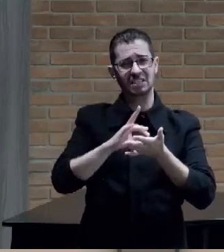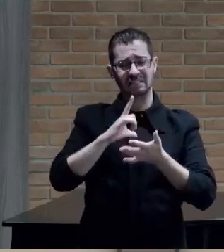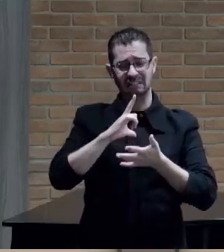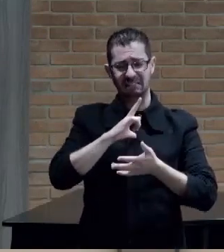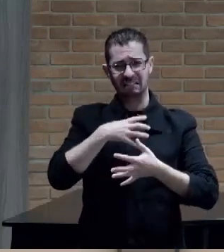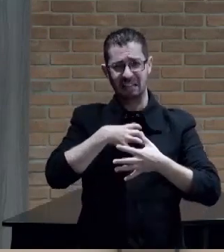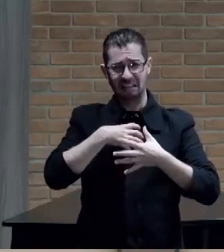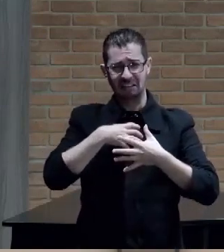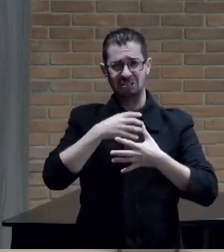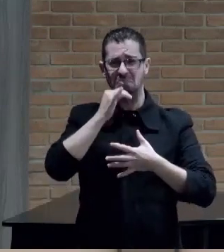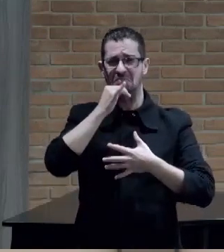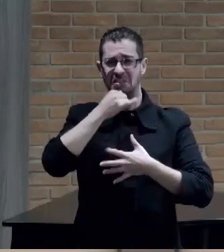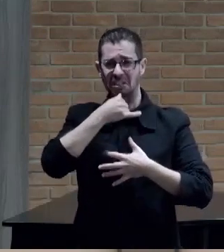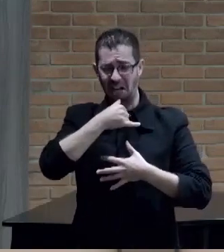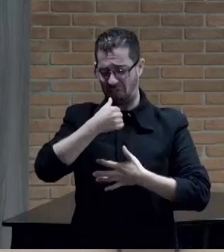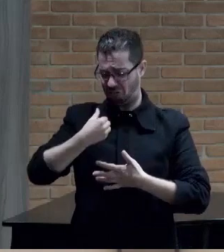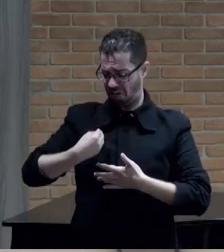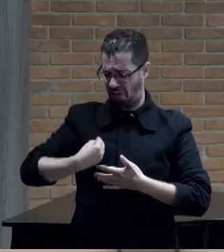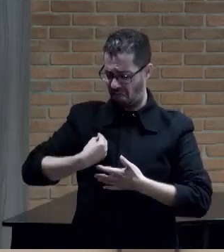desanimada com a vida